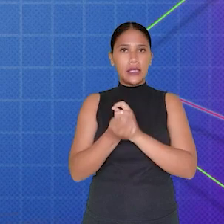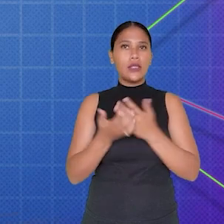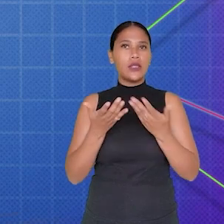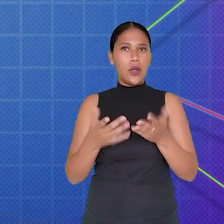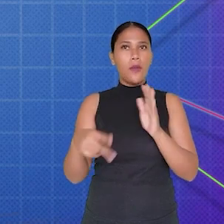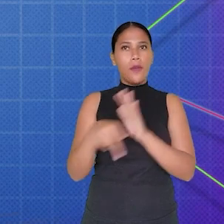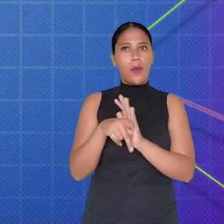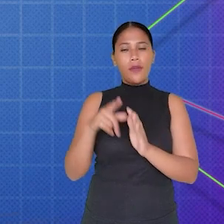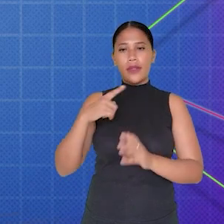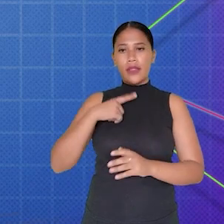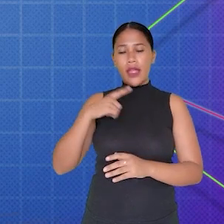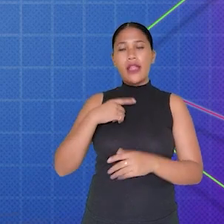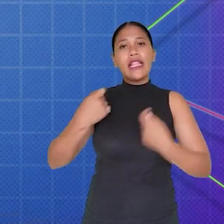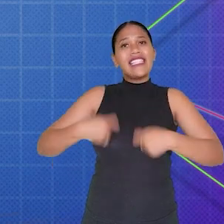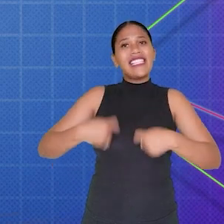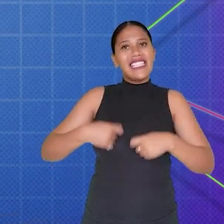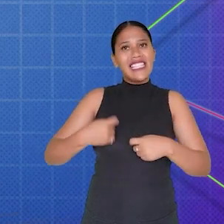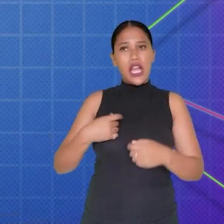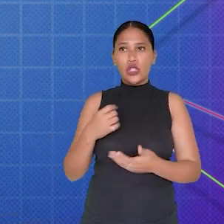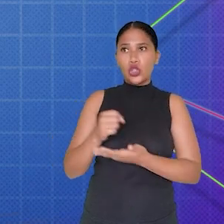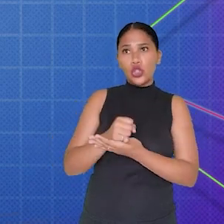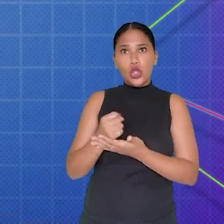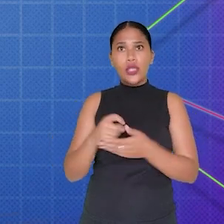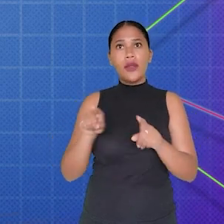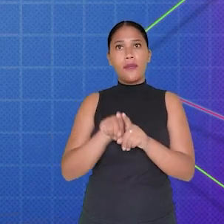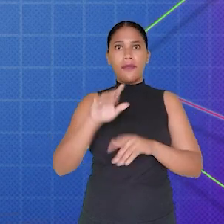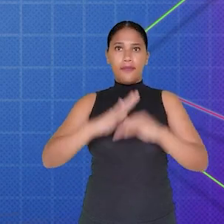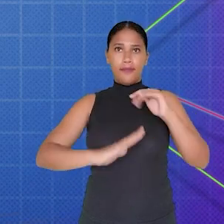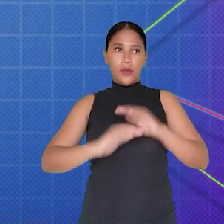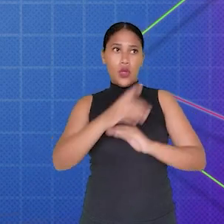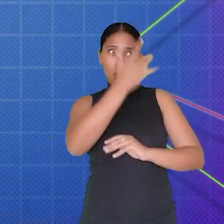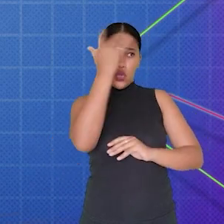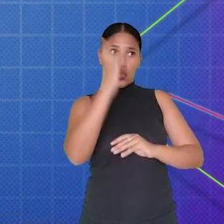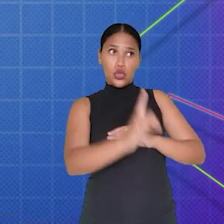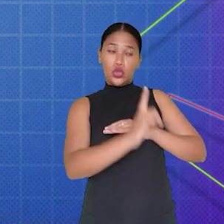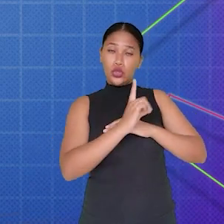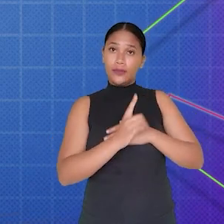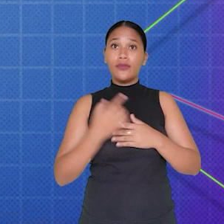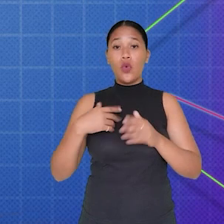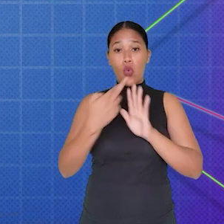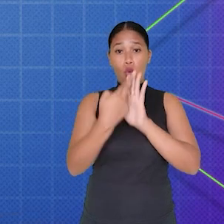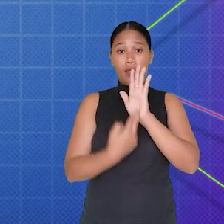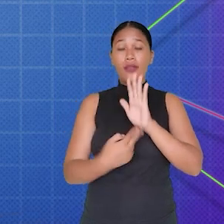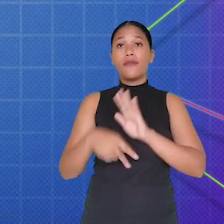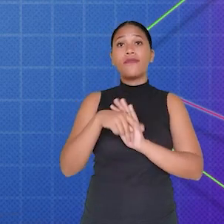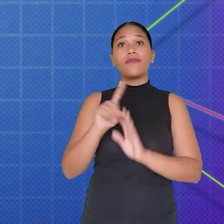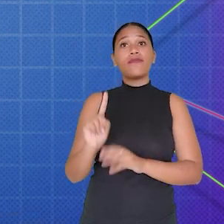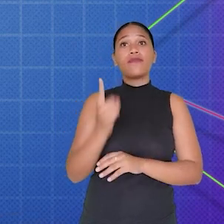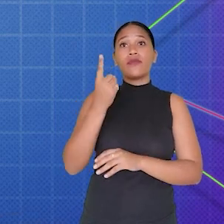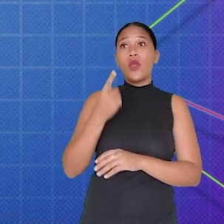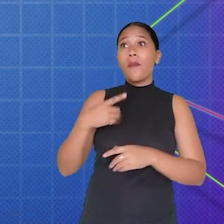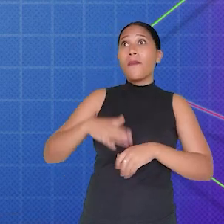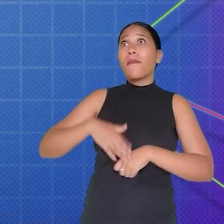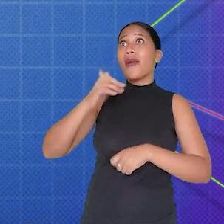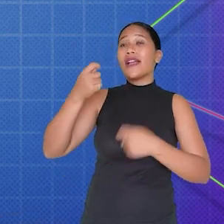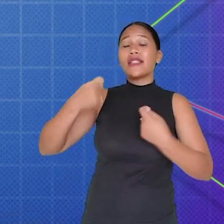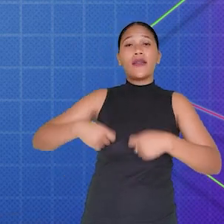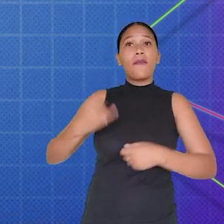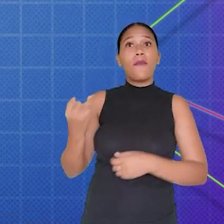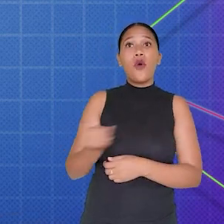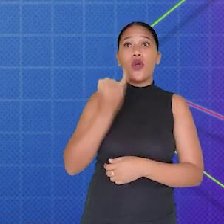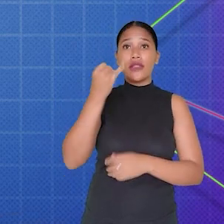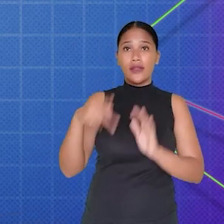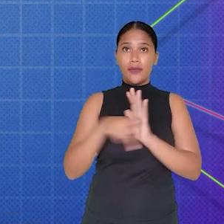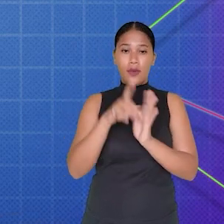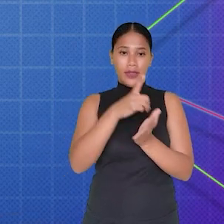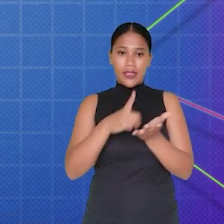possibilite a adaptação da jogabilidade de acordo com as necessidades do jogo e dos jogadores. O roteiro de jogo é um dos elementos mais